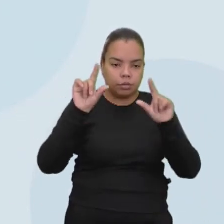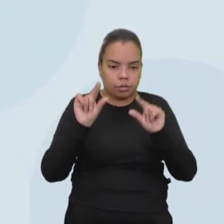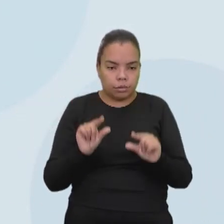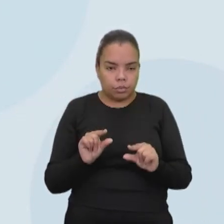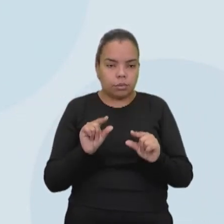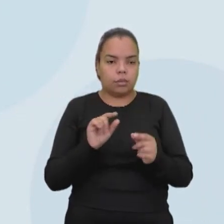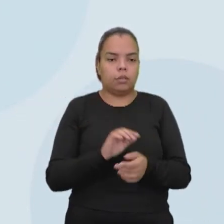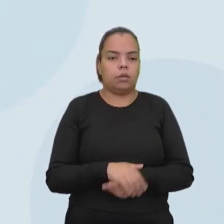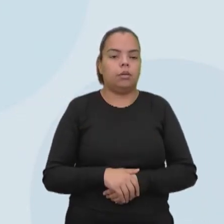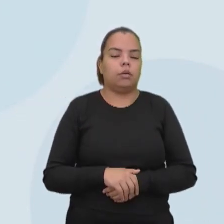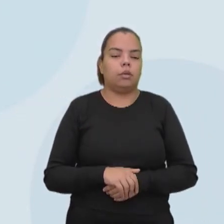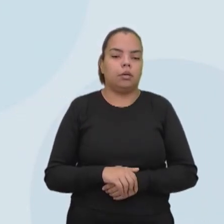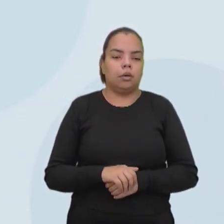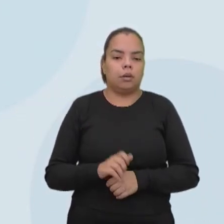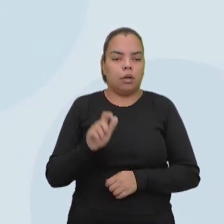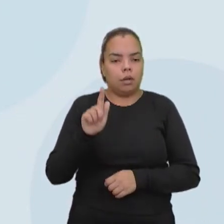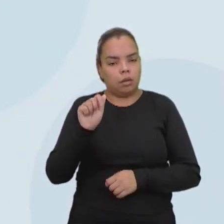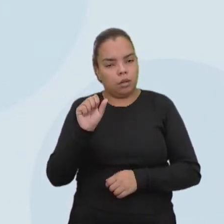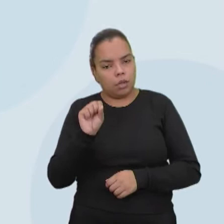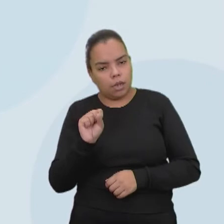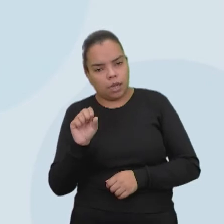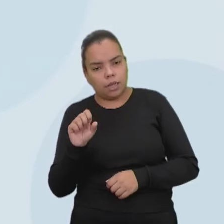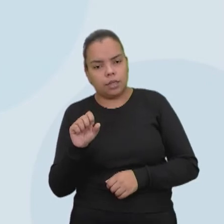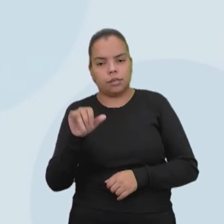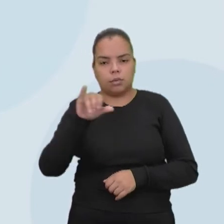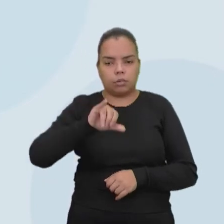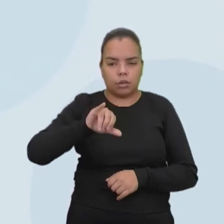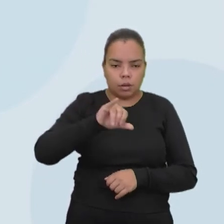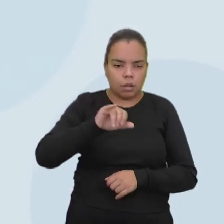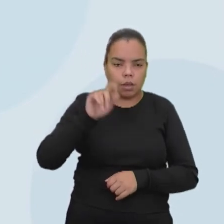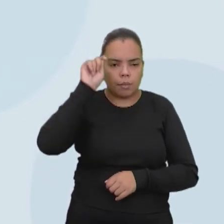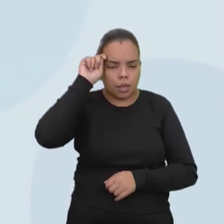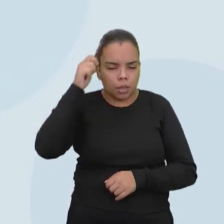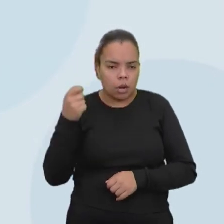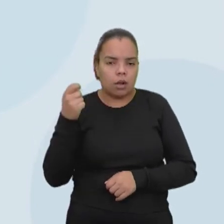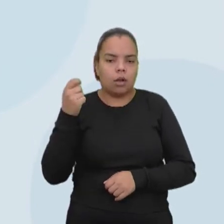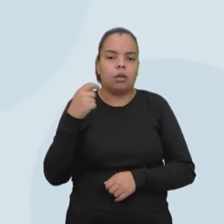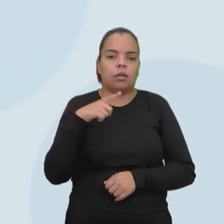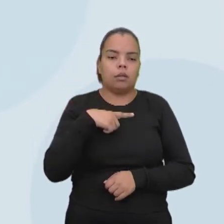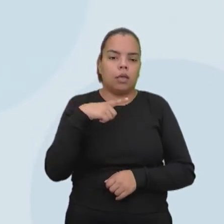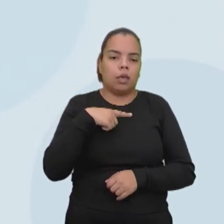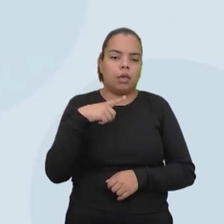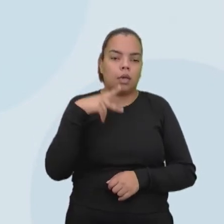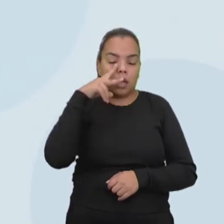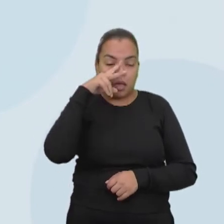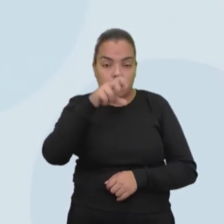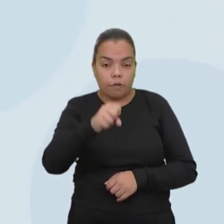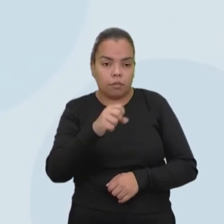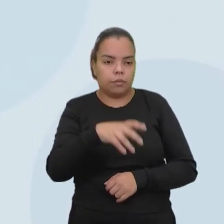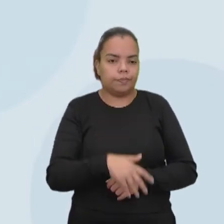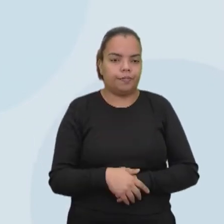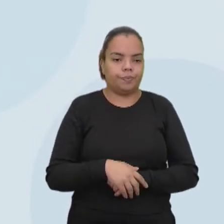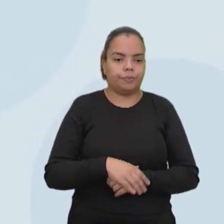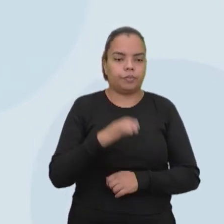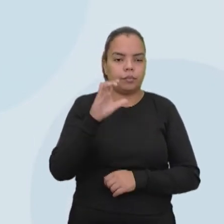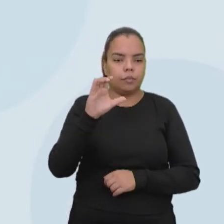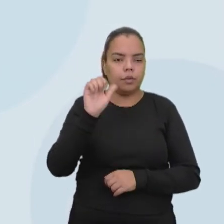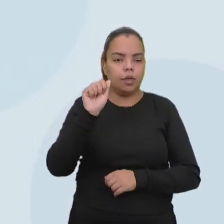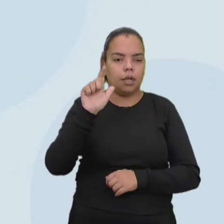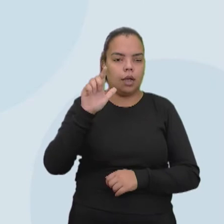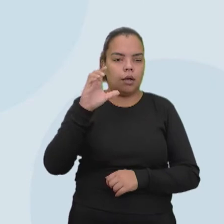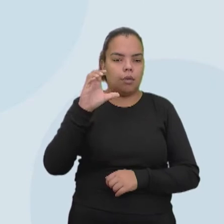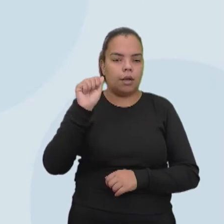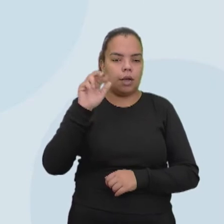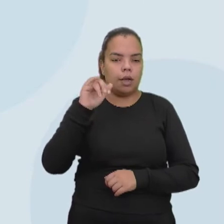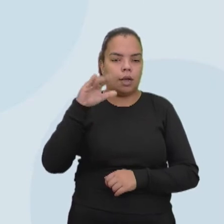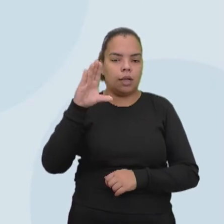carvão mineral como gás, petróleo, nós utilizamos aí como fontes de energia e vem aí das bacias sedimentares. Aí nós temos aí